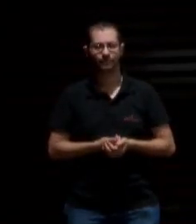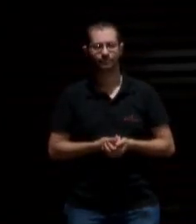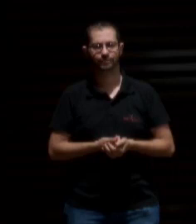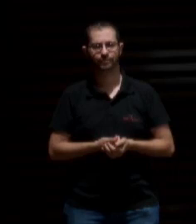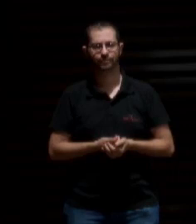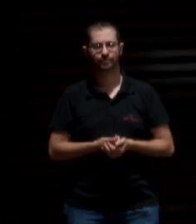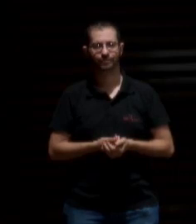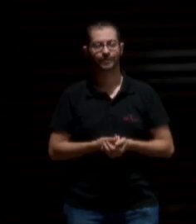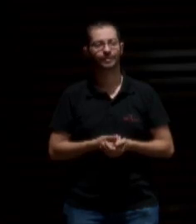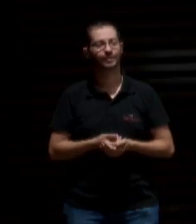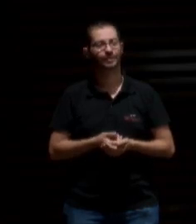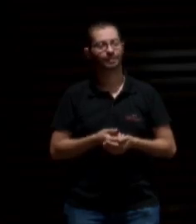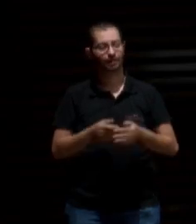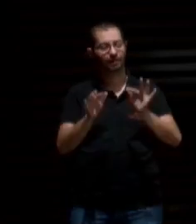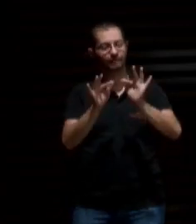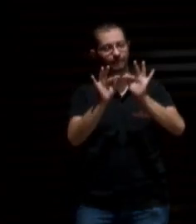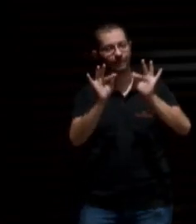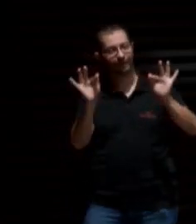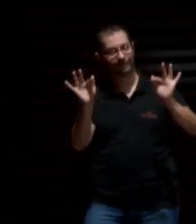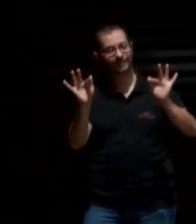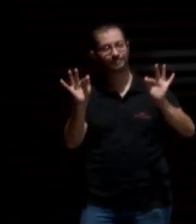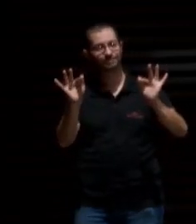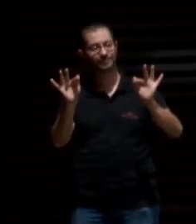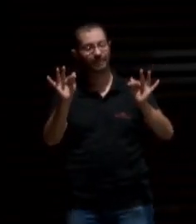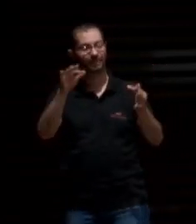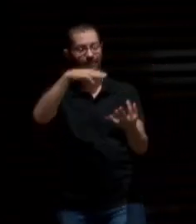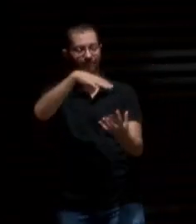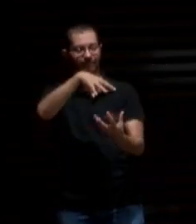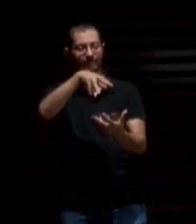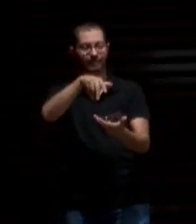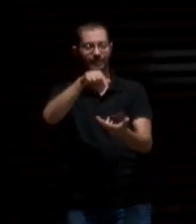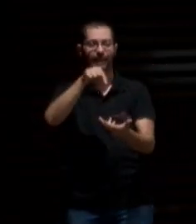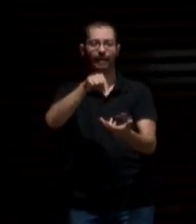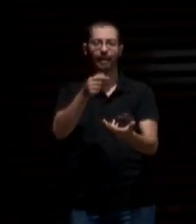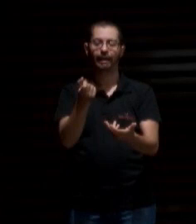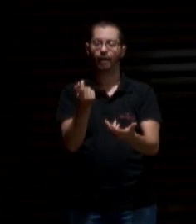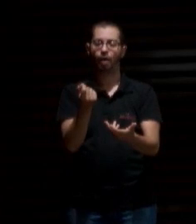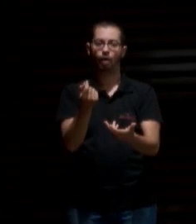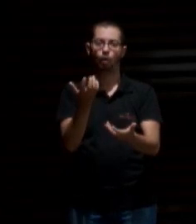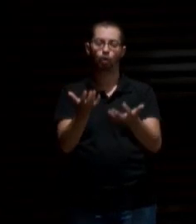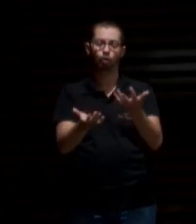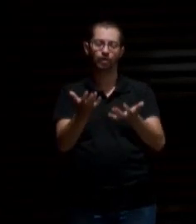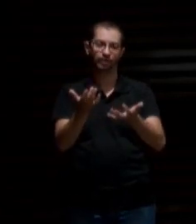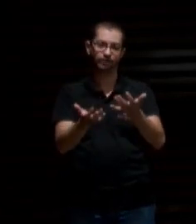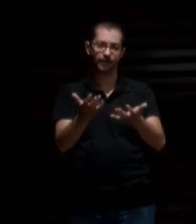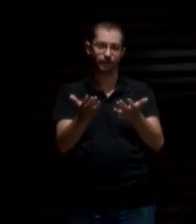Aquela velha frase de Jonathan Edwards: a terra é o único inferno que os cristãos irão suportar